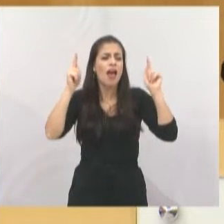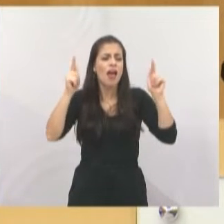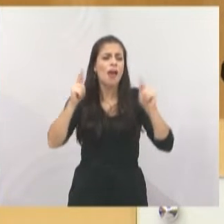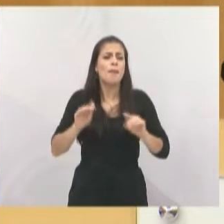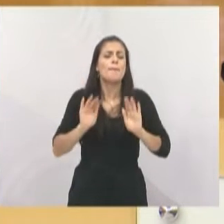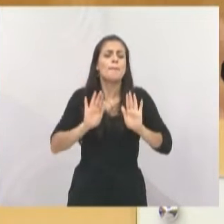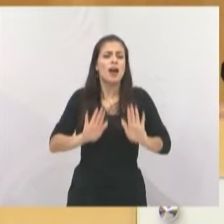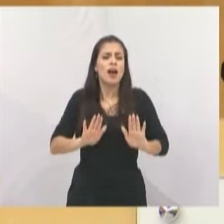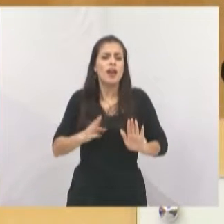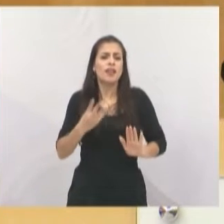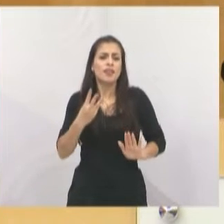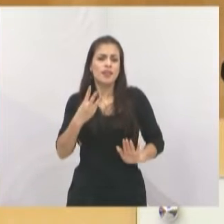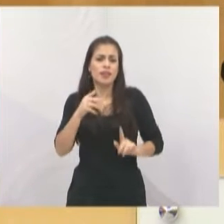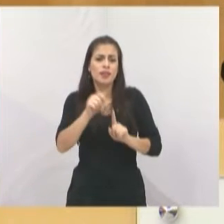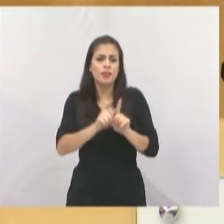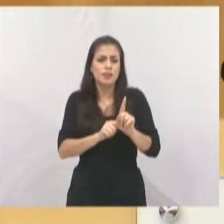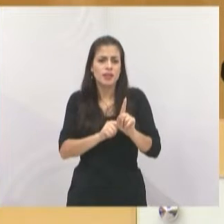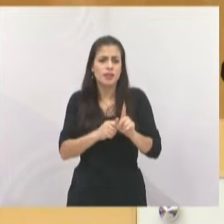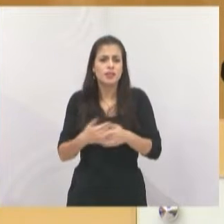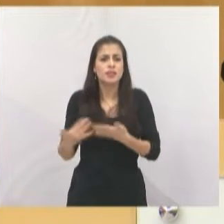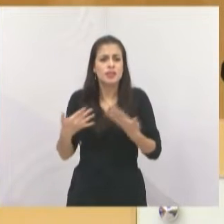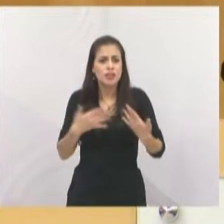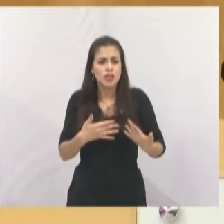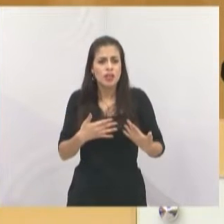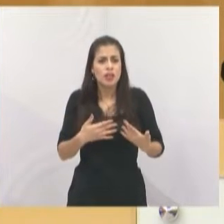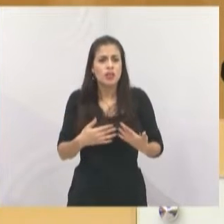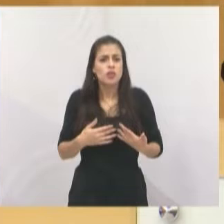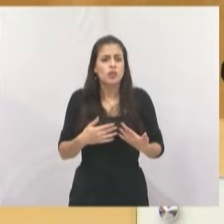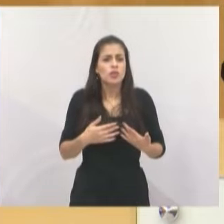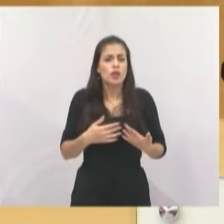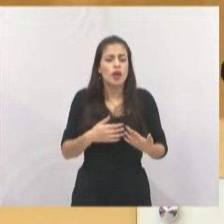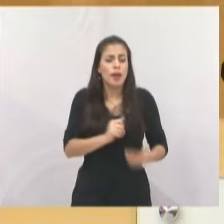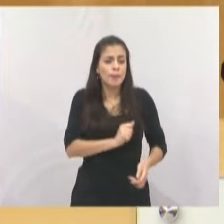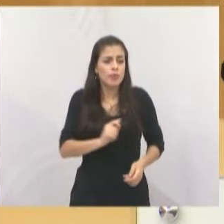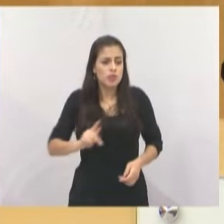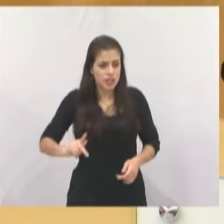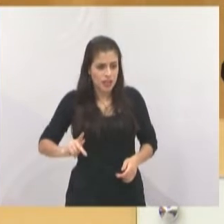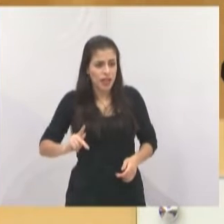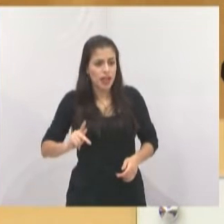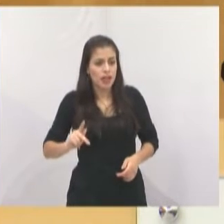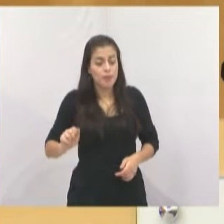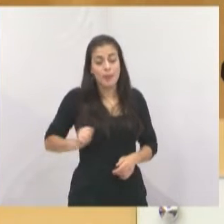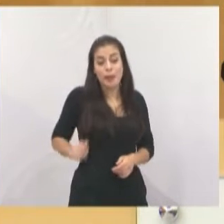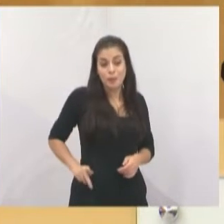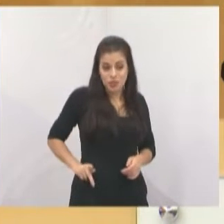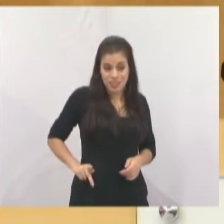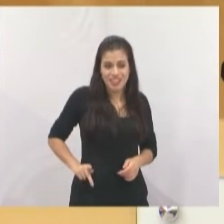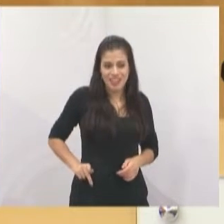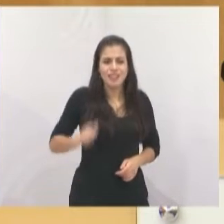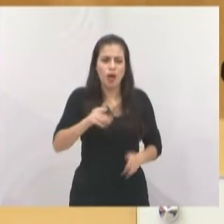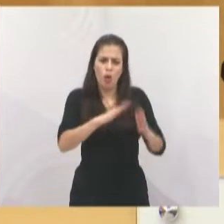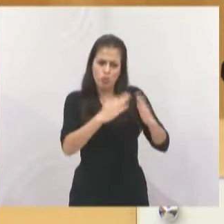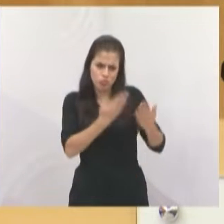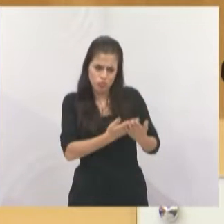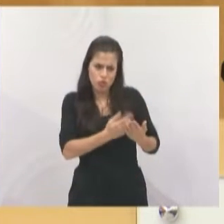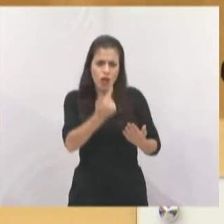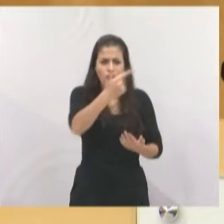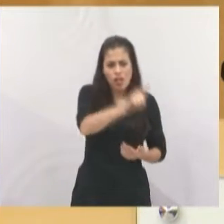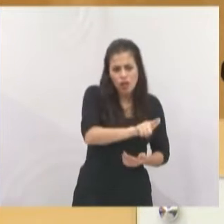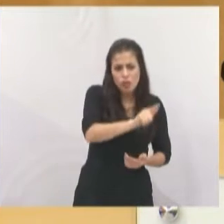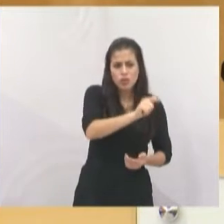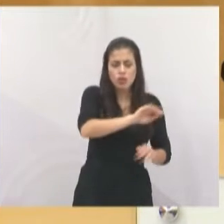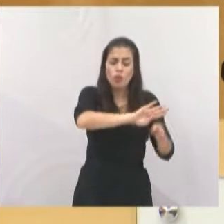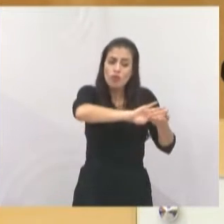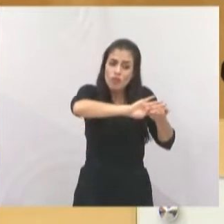sou aposentada de uma escola e estou afastada da outra para poder exercer o cargo de vereadora. Então, eu não poderia deixar de subir aqui como bióloga, parabenizar o trabalho de